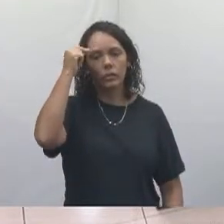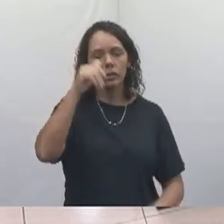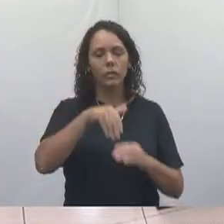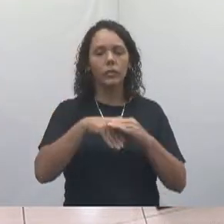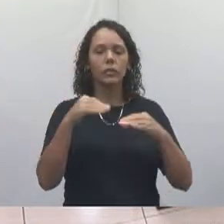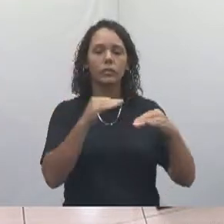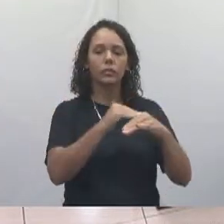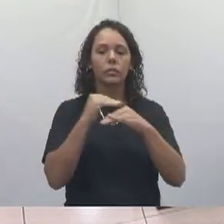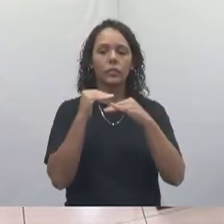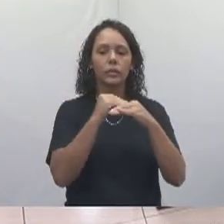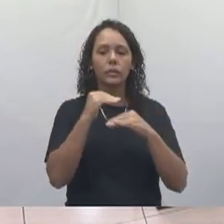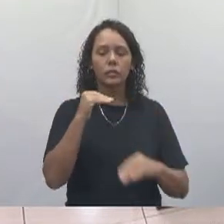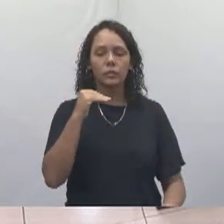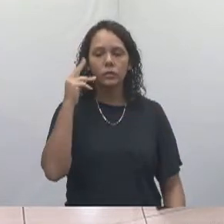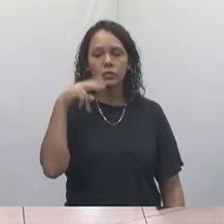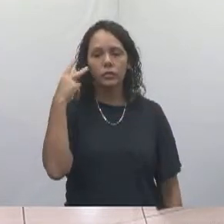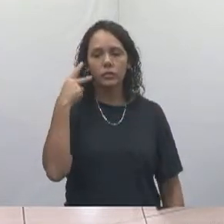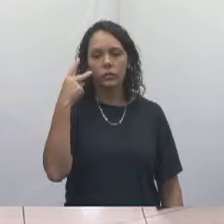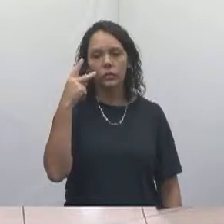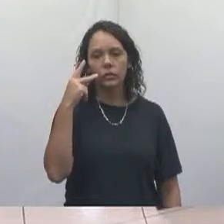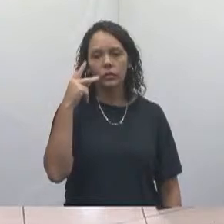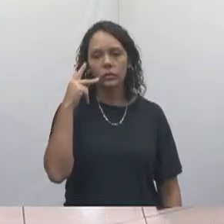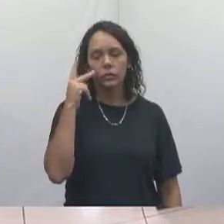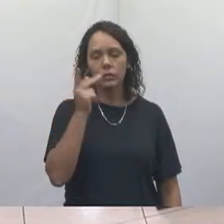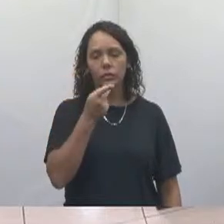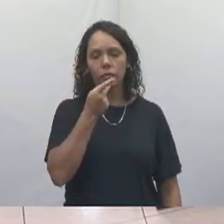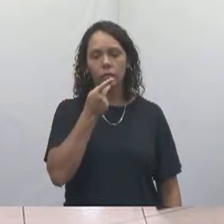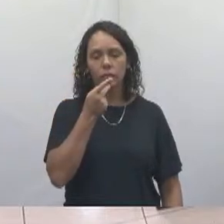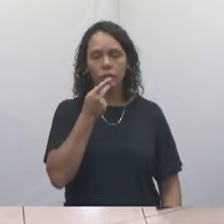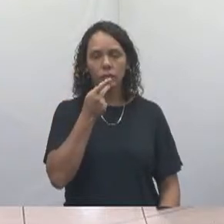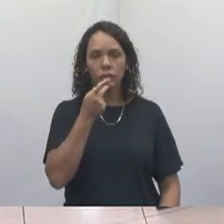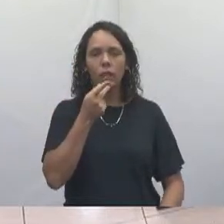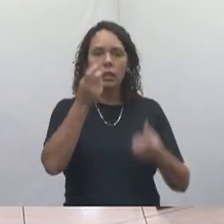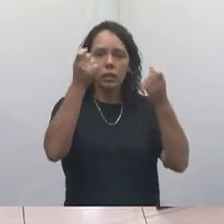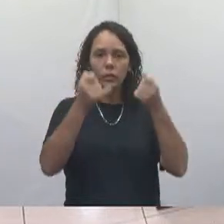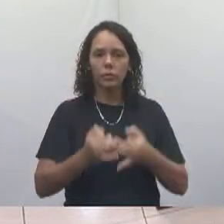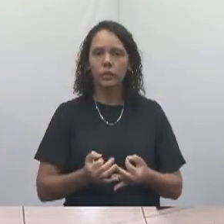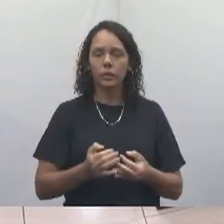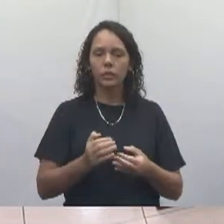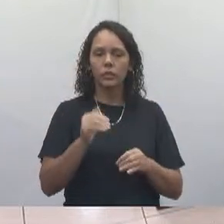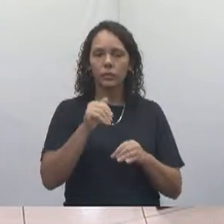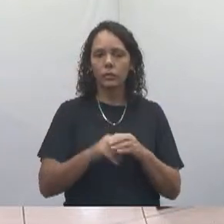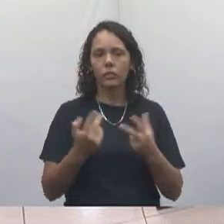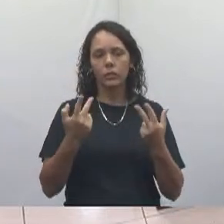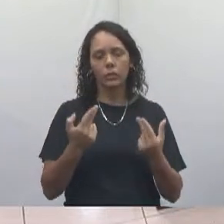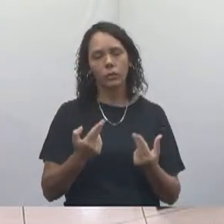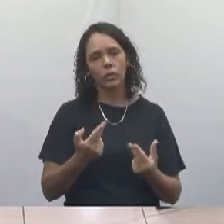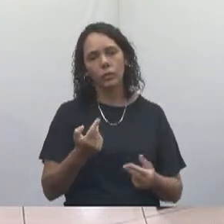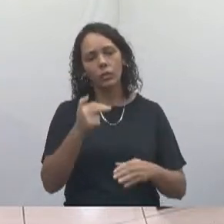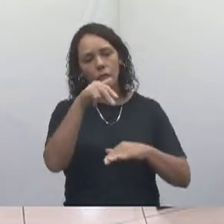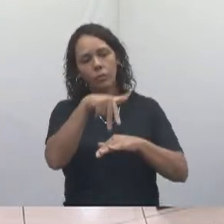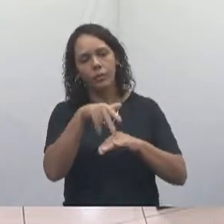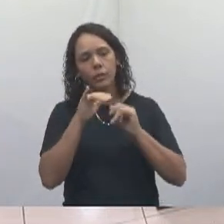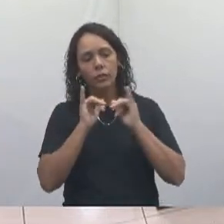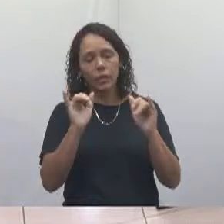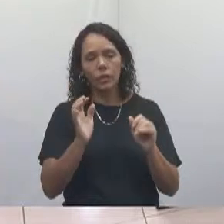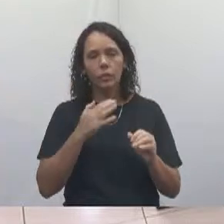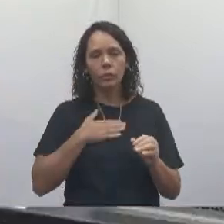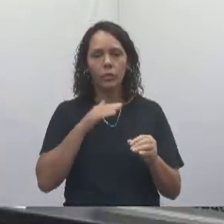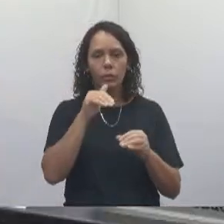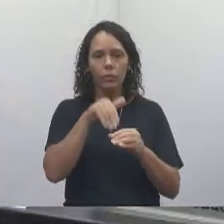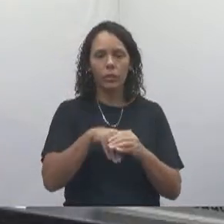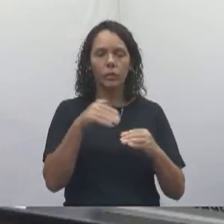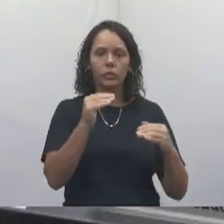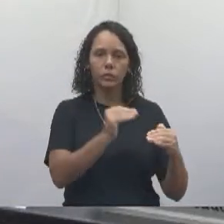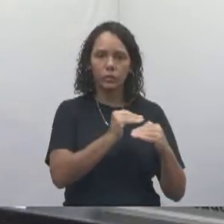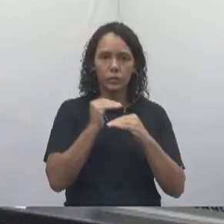Favorável. Como vota o vereador Hernani Barreto? Justificando o voto, como eu disse ali na tribuna, eu voto favorável com